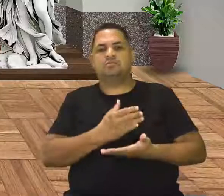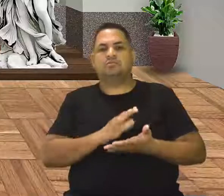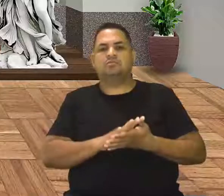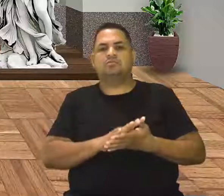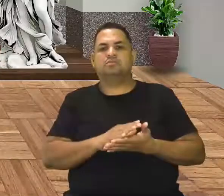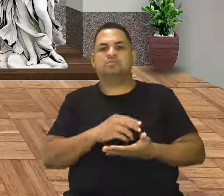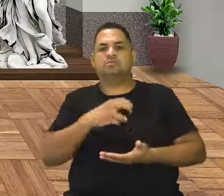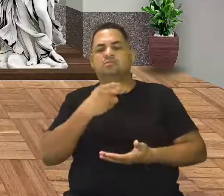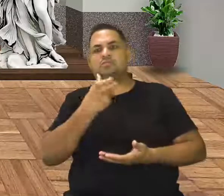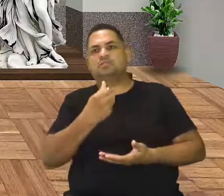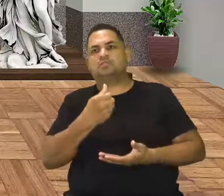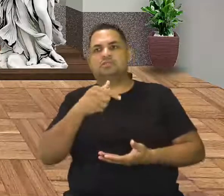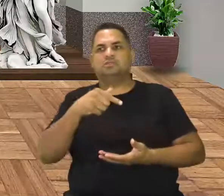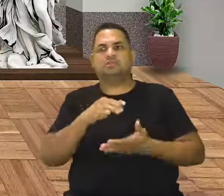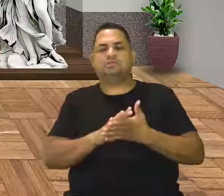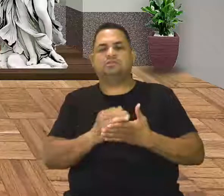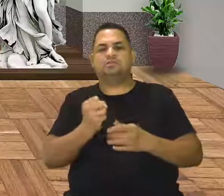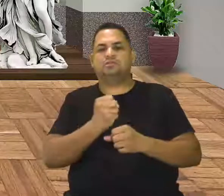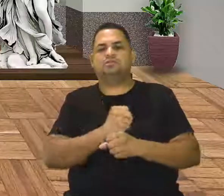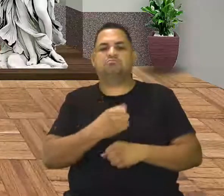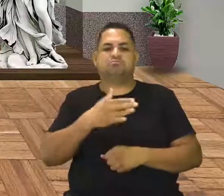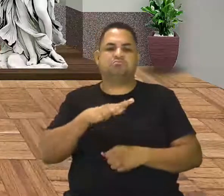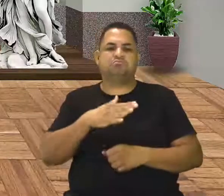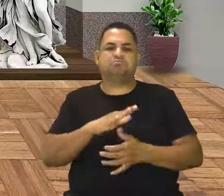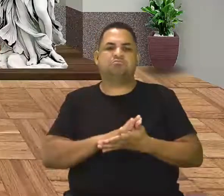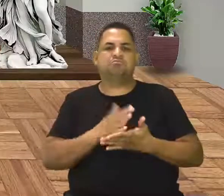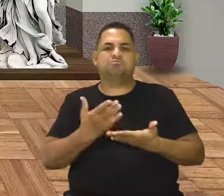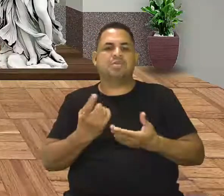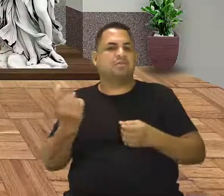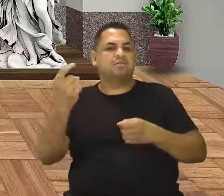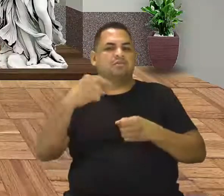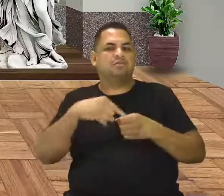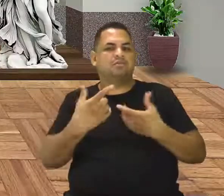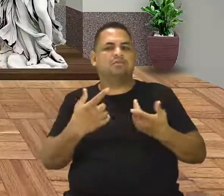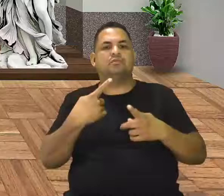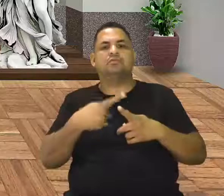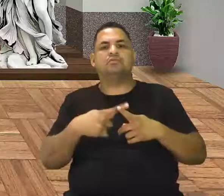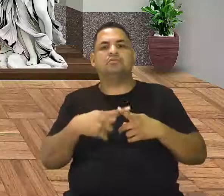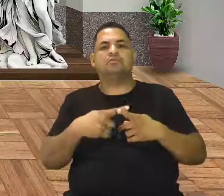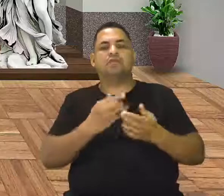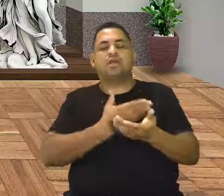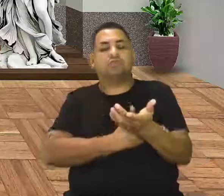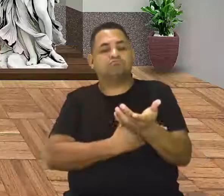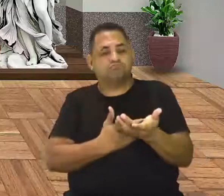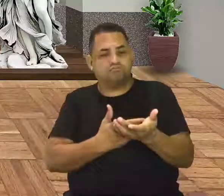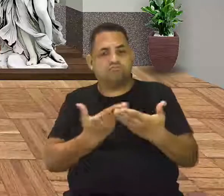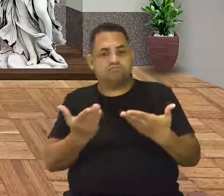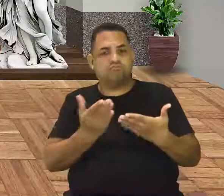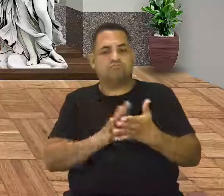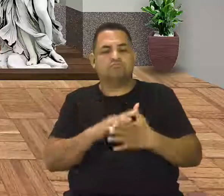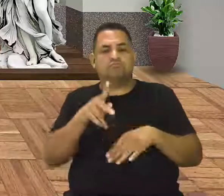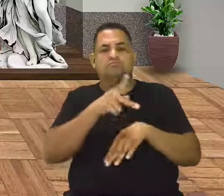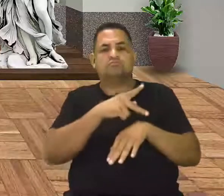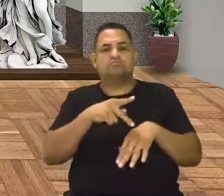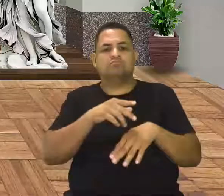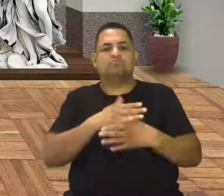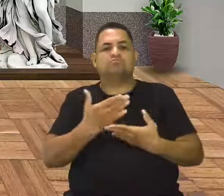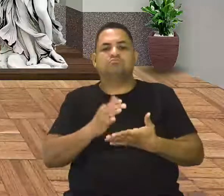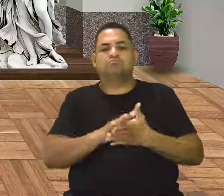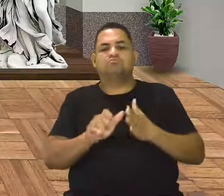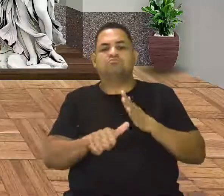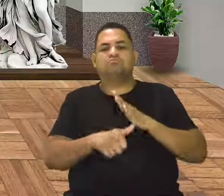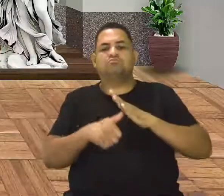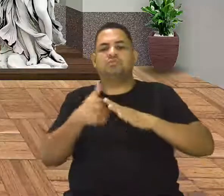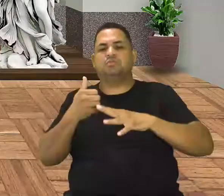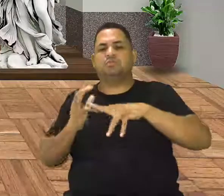Já está com uns 6, 7 anos, mais ou menos. E não pensa em voltar nunca. Por quê? Se acostumou com um país de primeiro